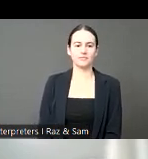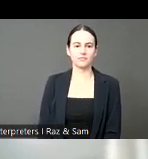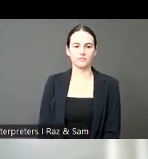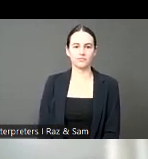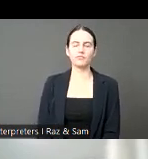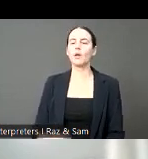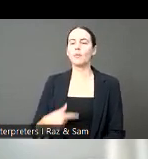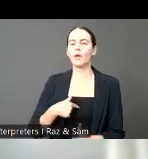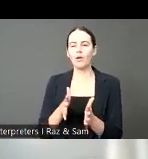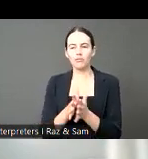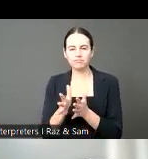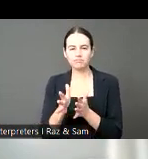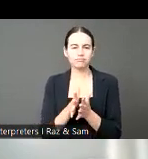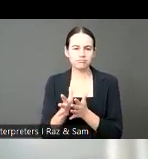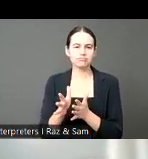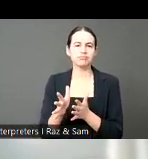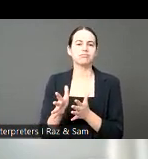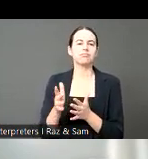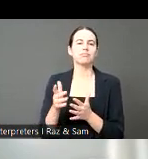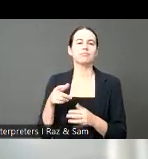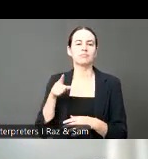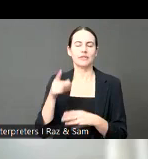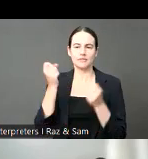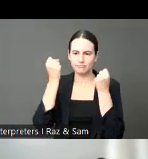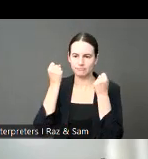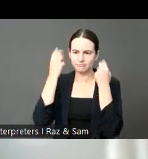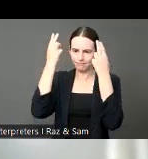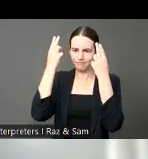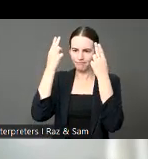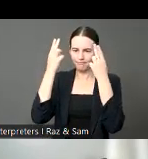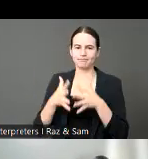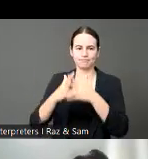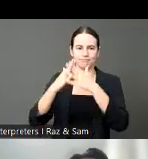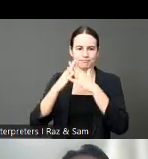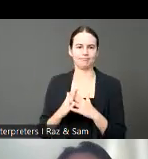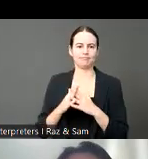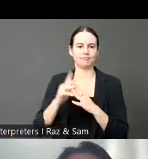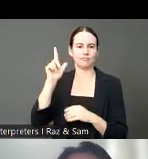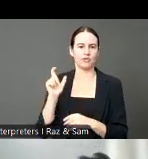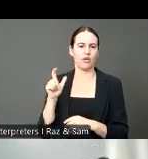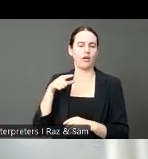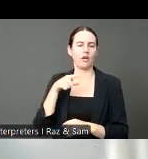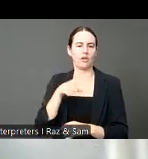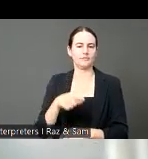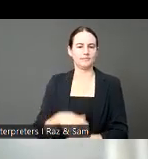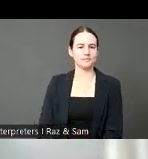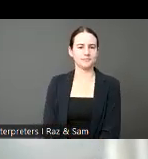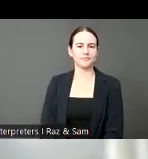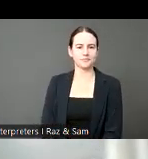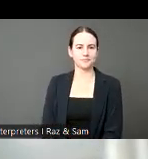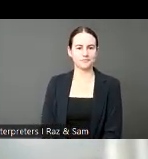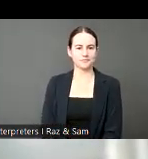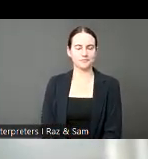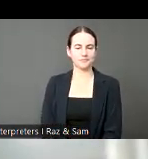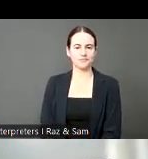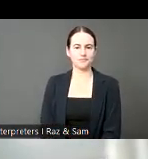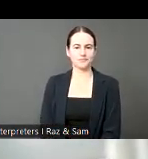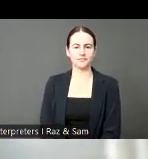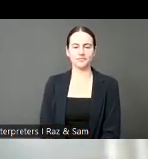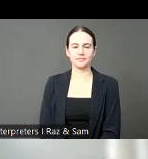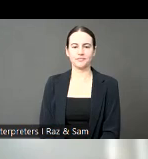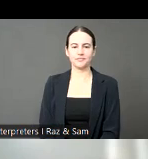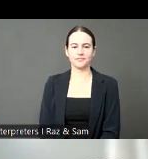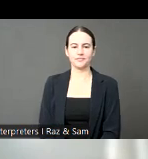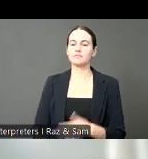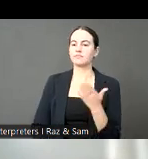iniciativa, deixa eu só minimizar aqui, desculpe, uma iniciativa multissetorial para eliminar doenças socialmente